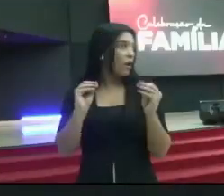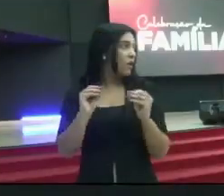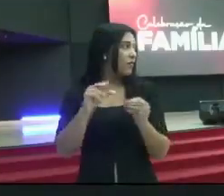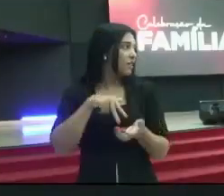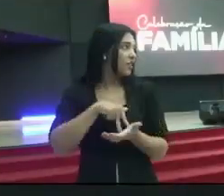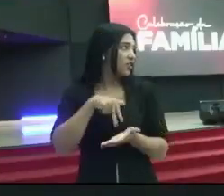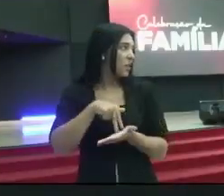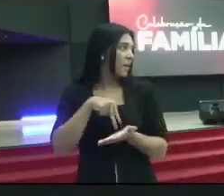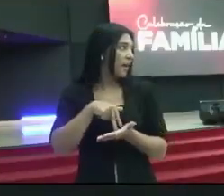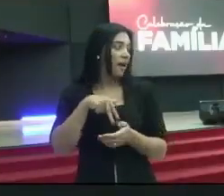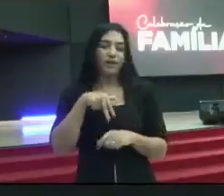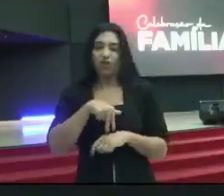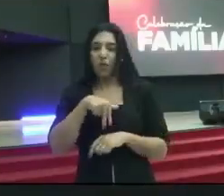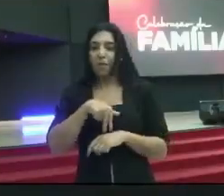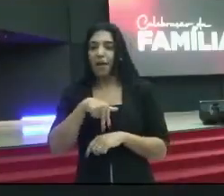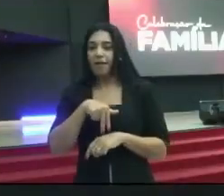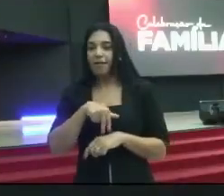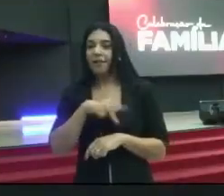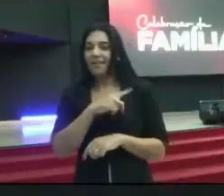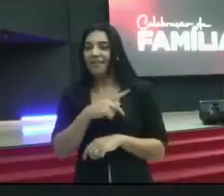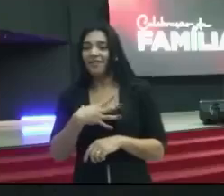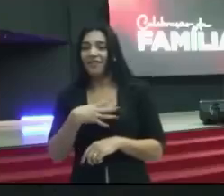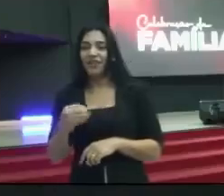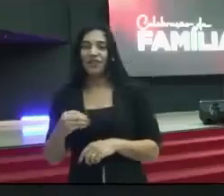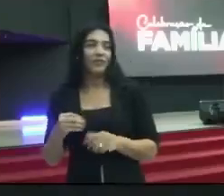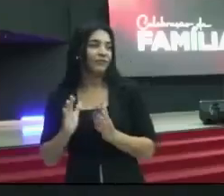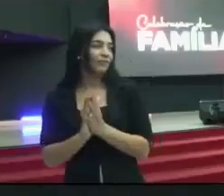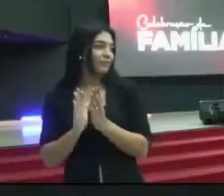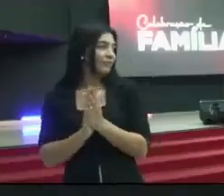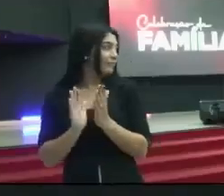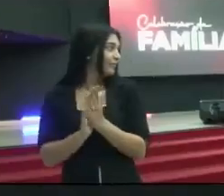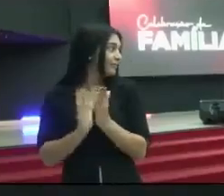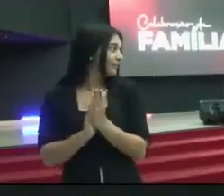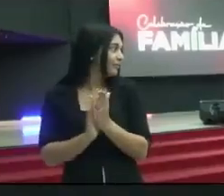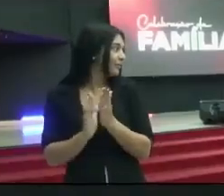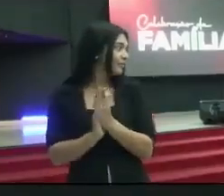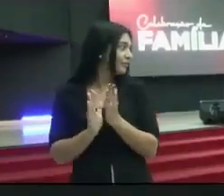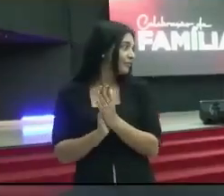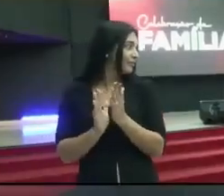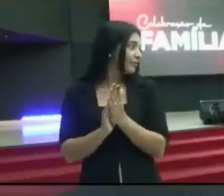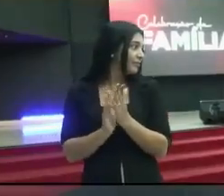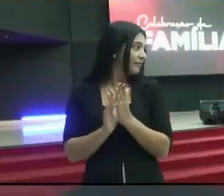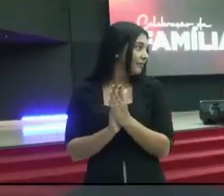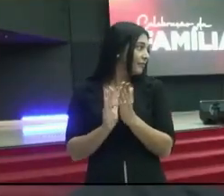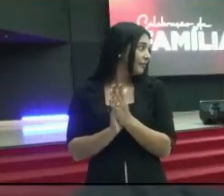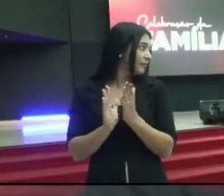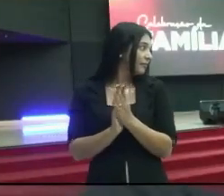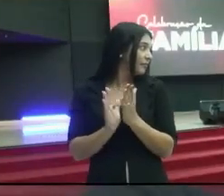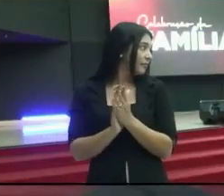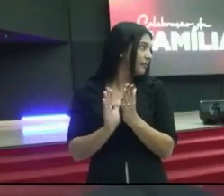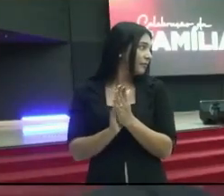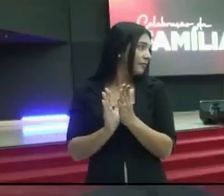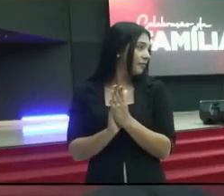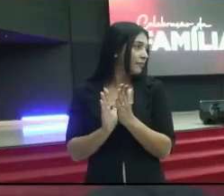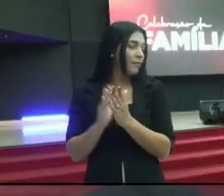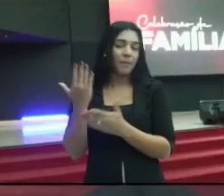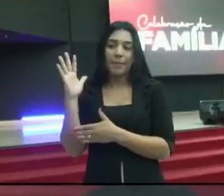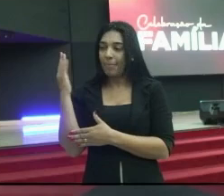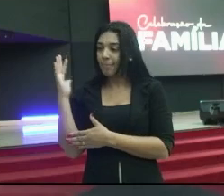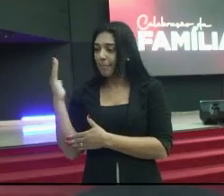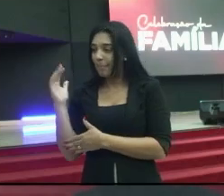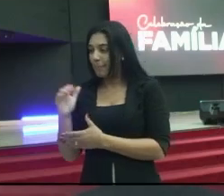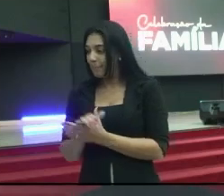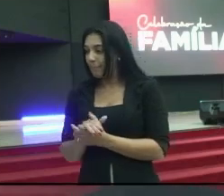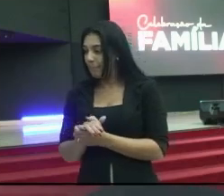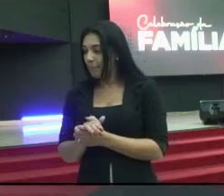Não, melhor, vem aqui na frente. Olha aí.